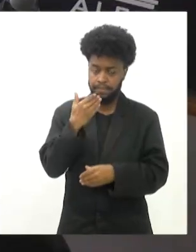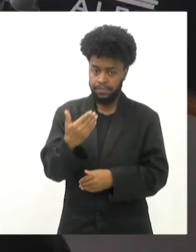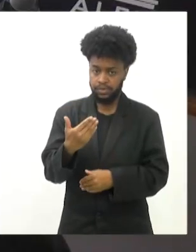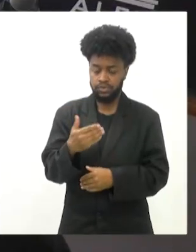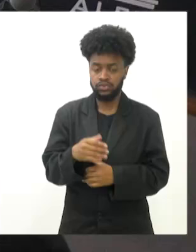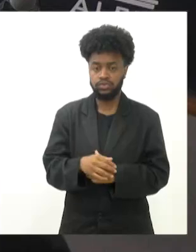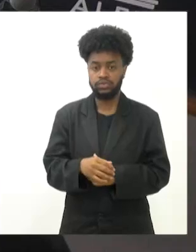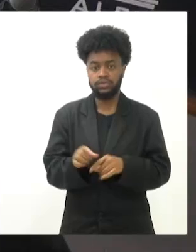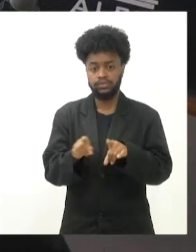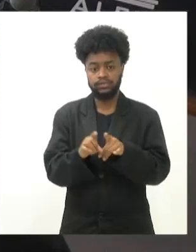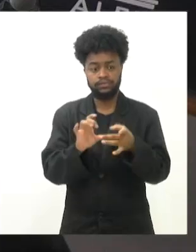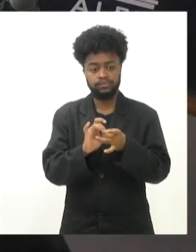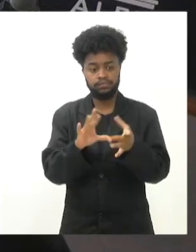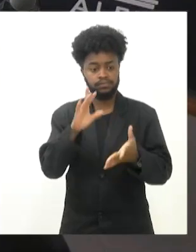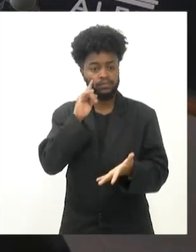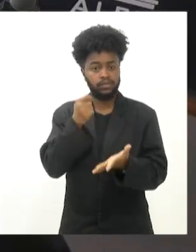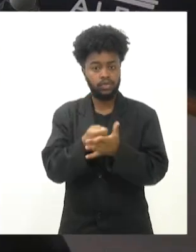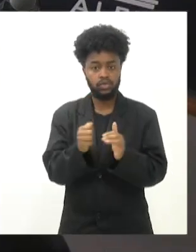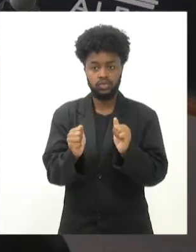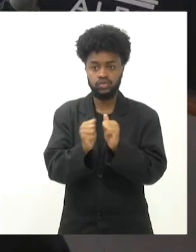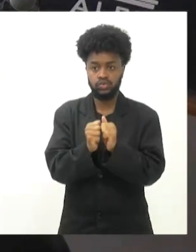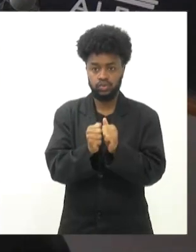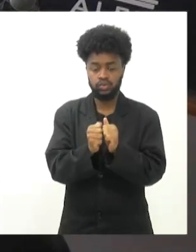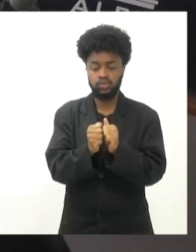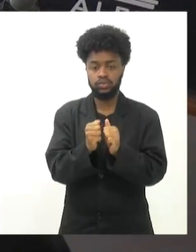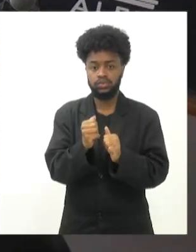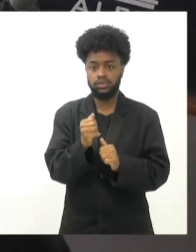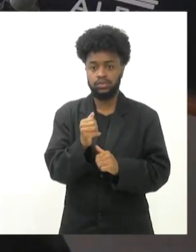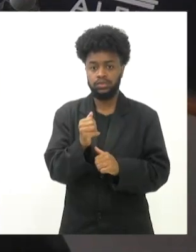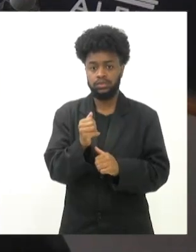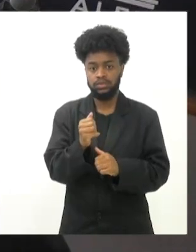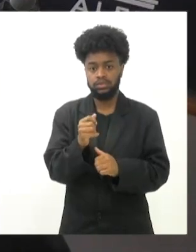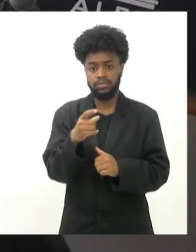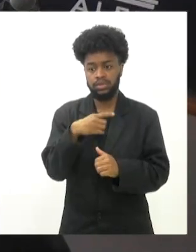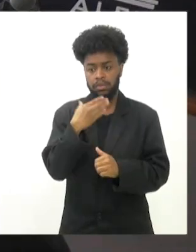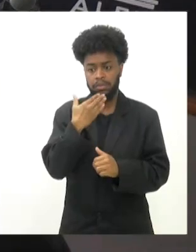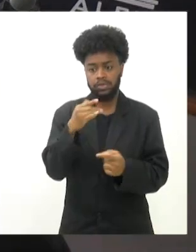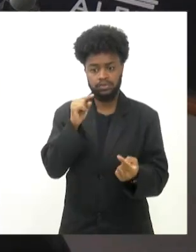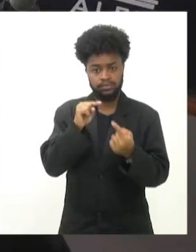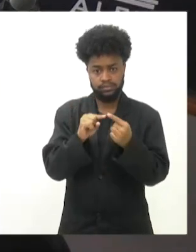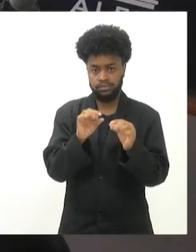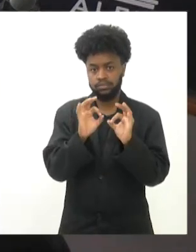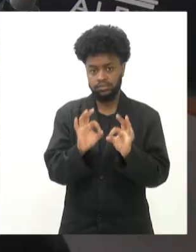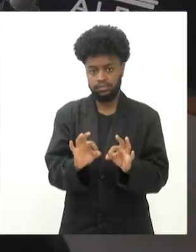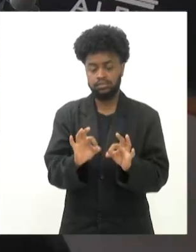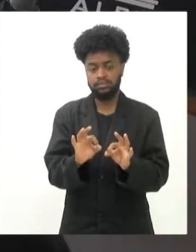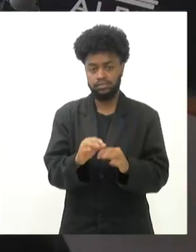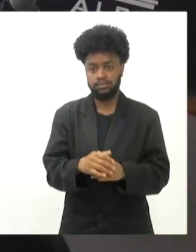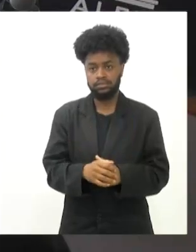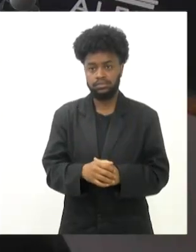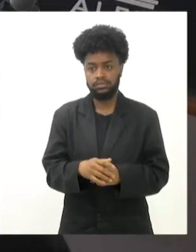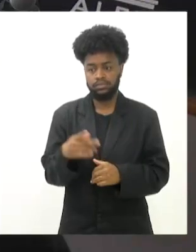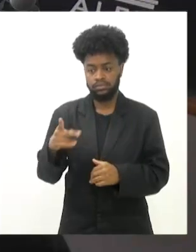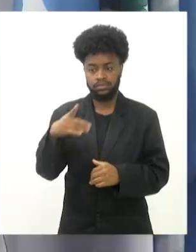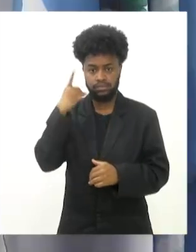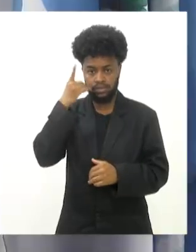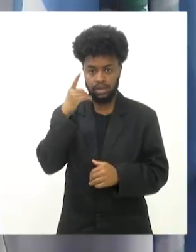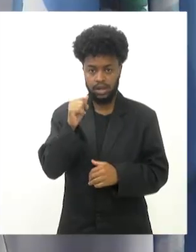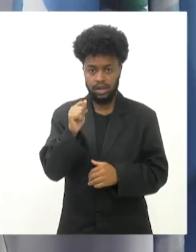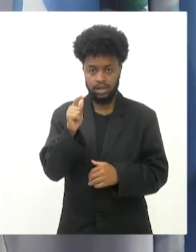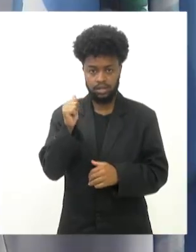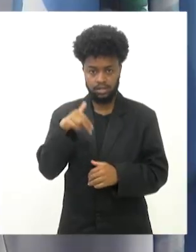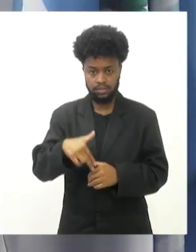coloco para deliberar junto com o encaminhamento, que na verdade são convergentes, o encaminhamento feito pelo deputado Alan